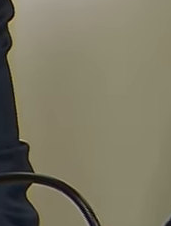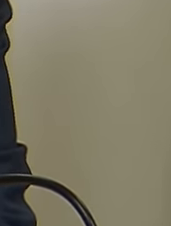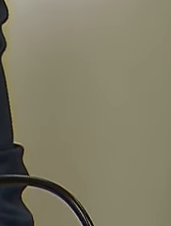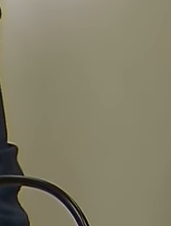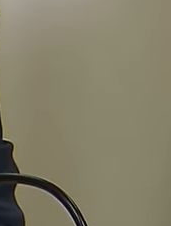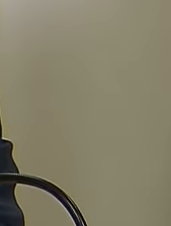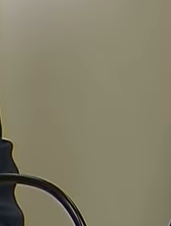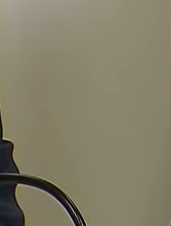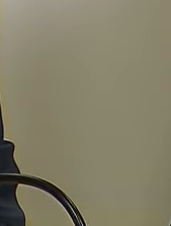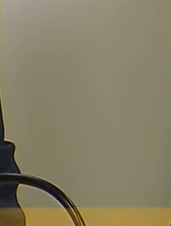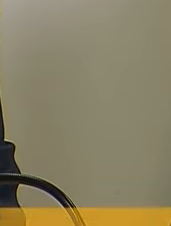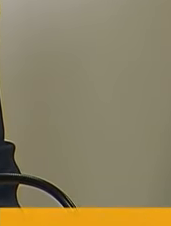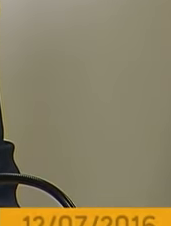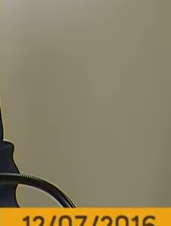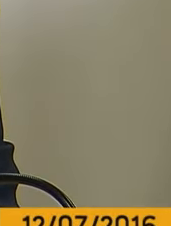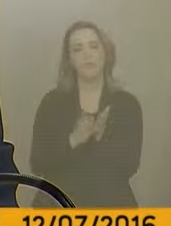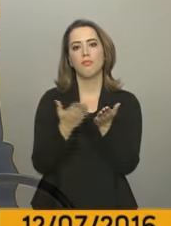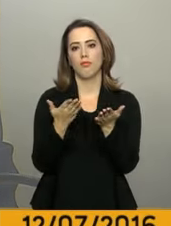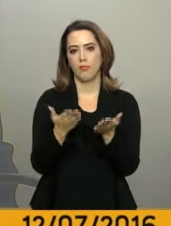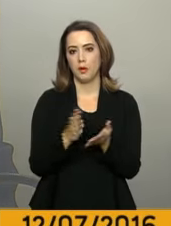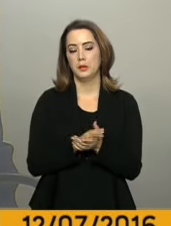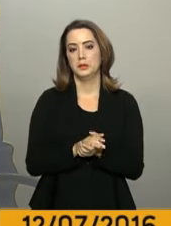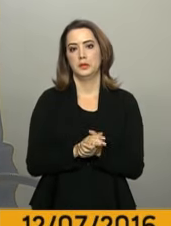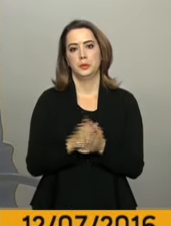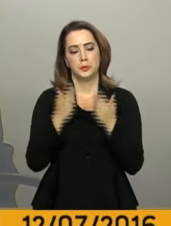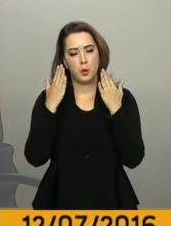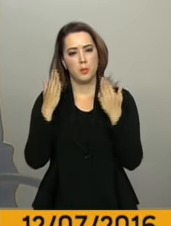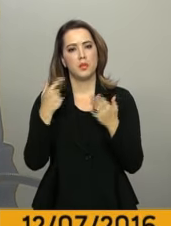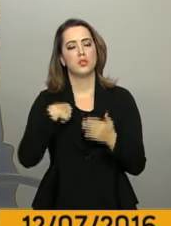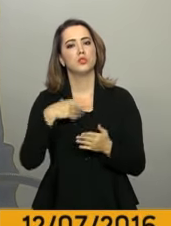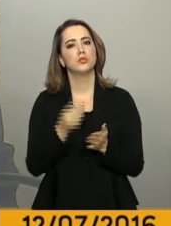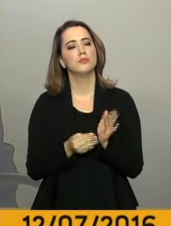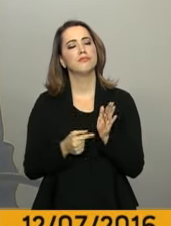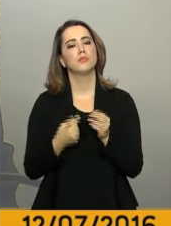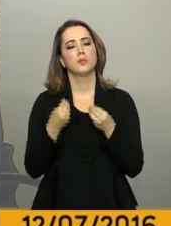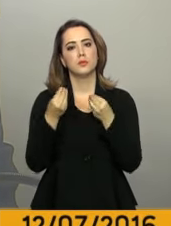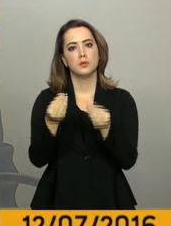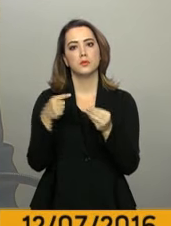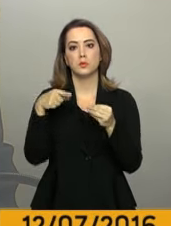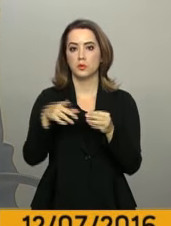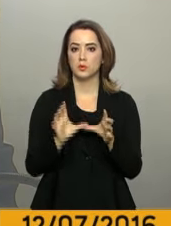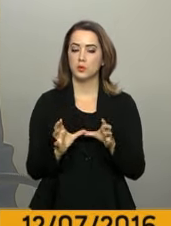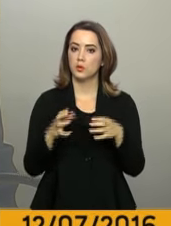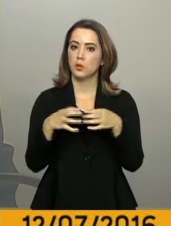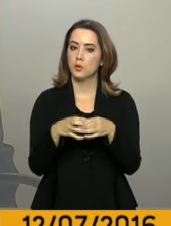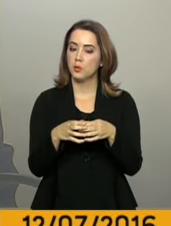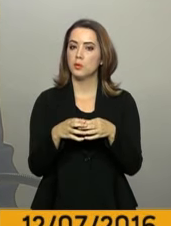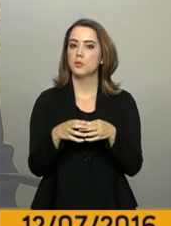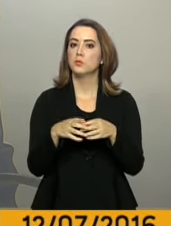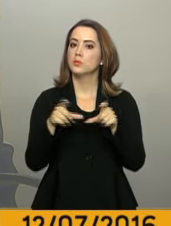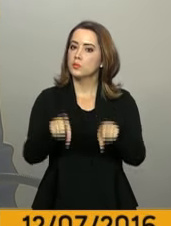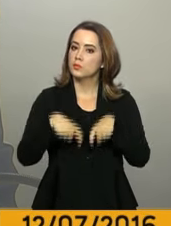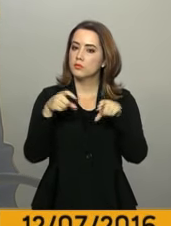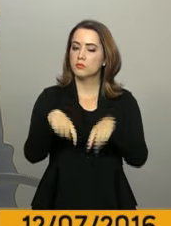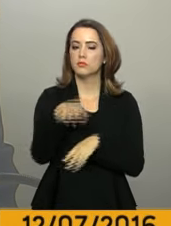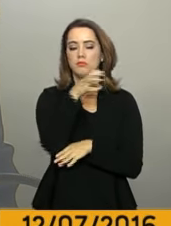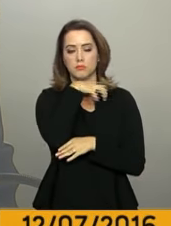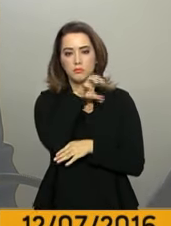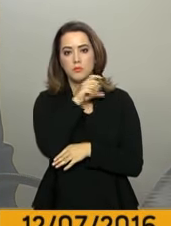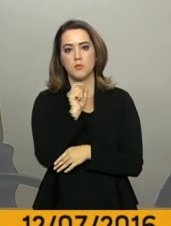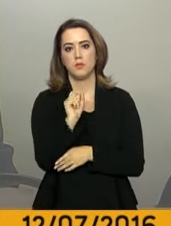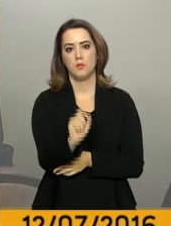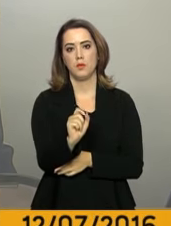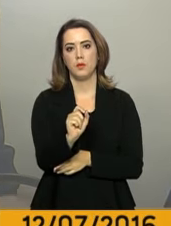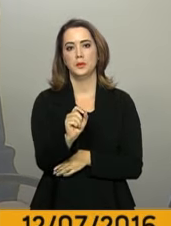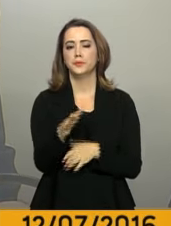a primeira homenagem que eu quero prestar à frente parlamentar da da agropecuária é